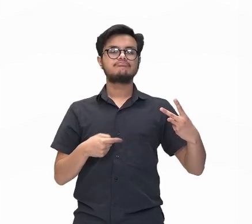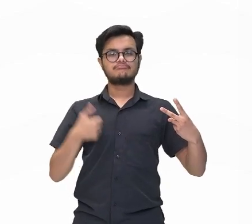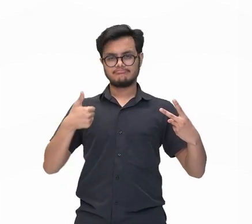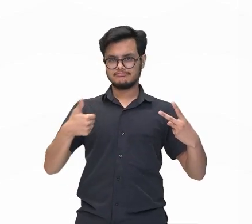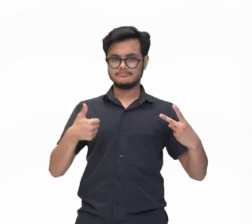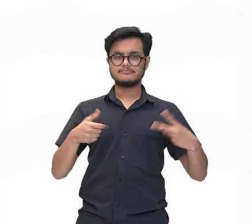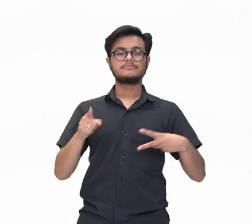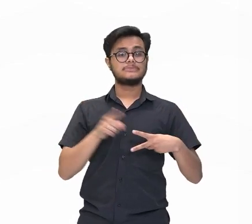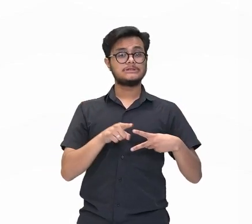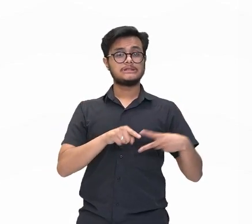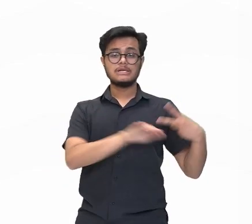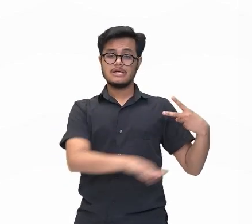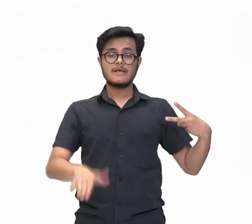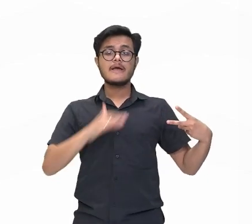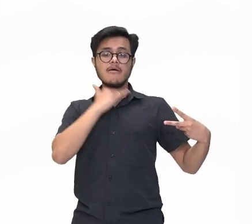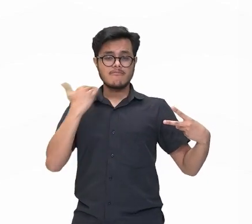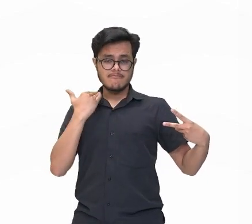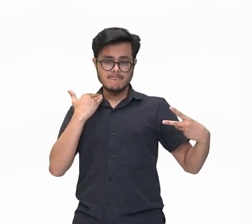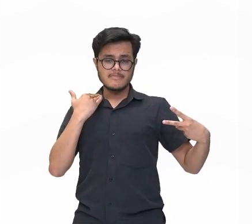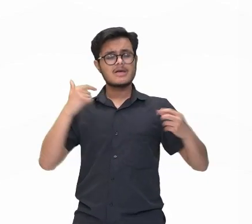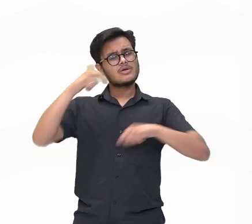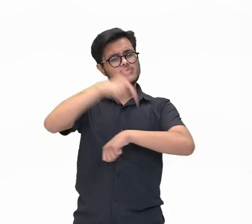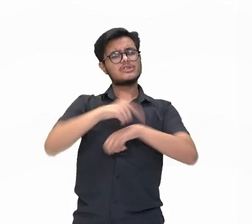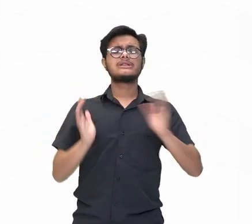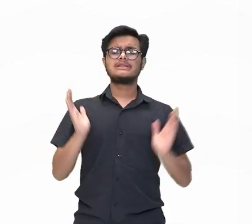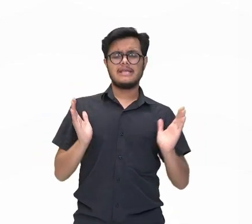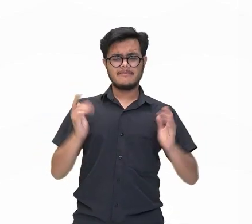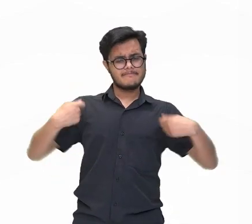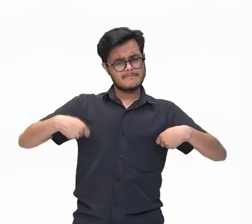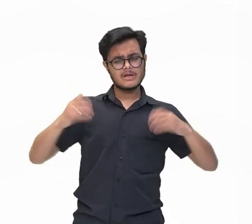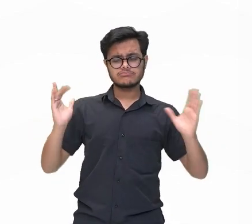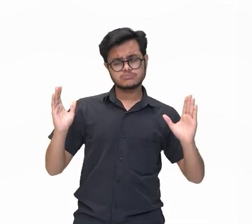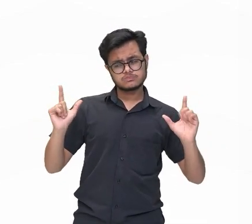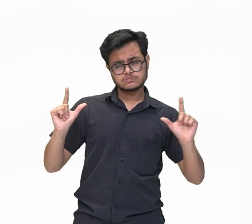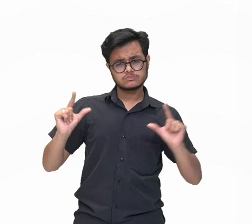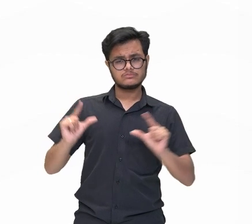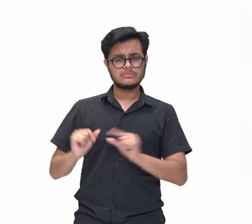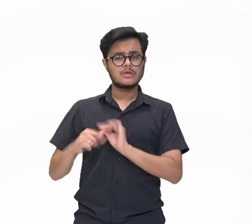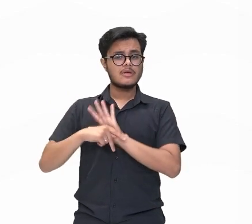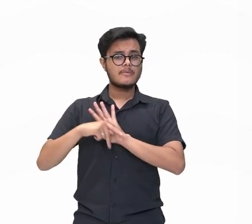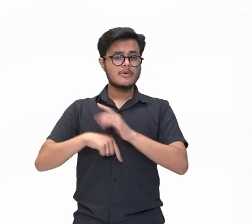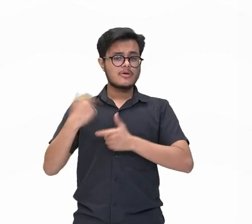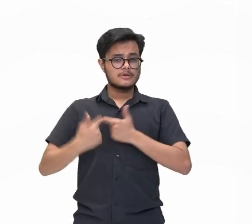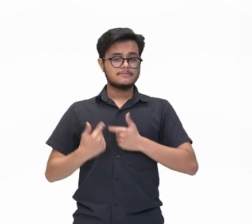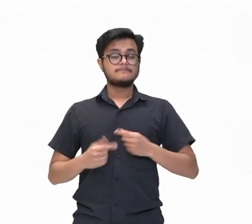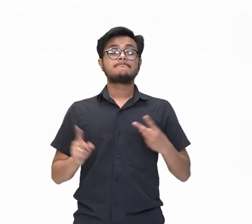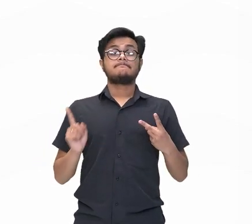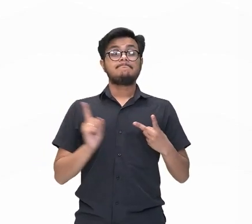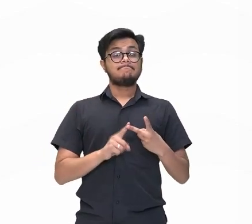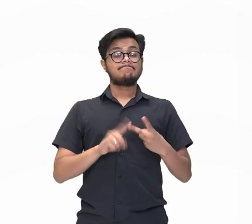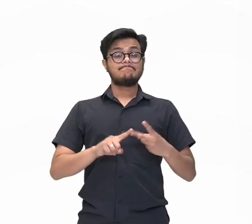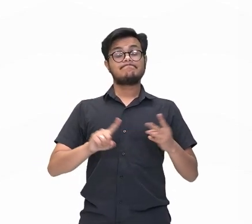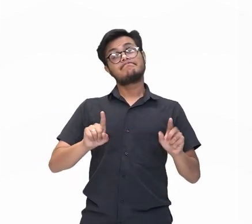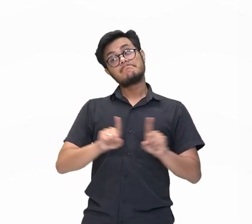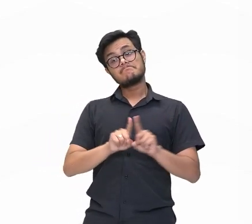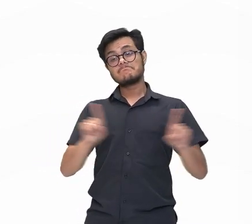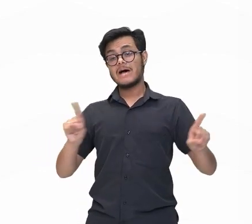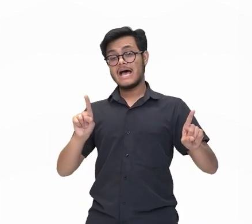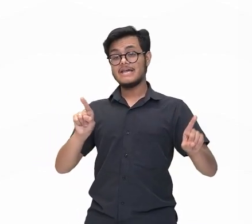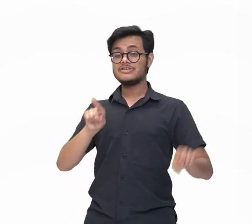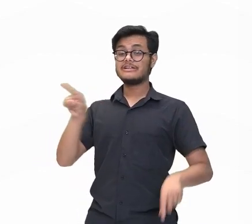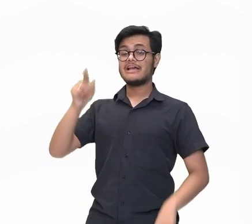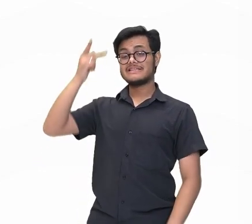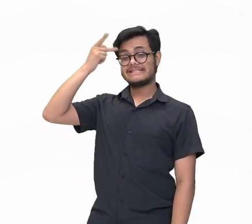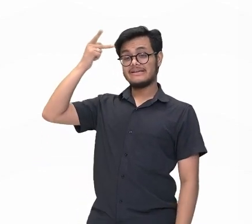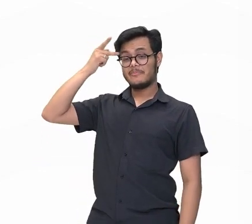diminuição dos índices de mortalidade infantil exige tempo, trabalho coordenado e planejamento. E contrapondo aí, né, trazendo na mesma